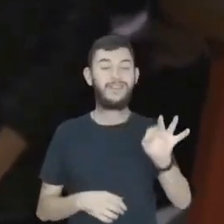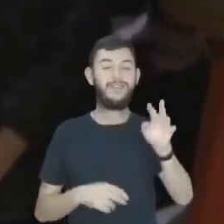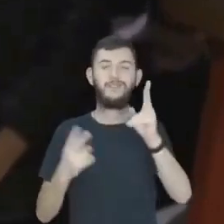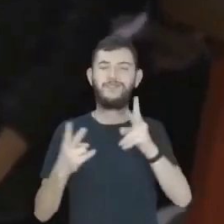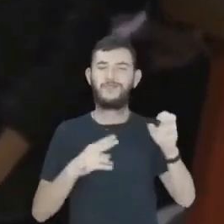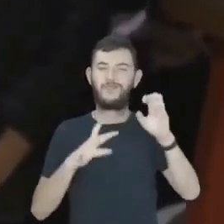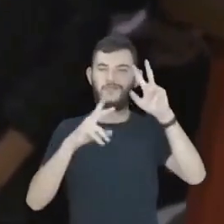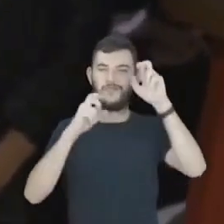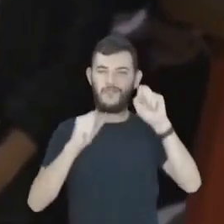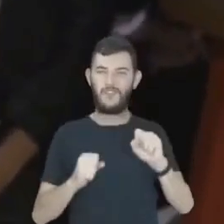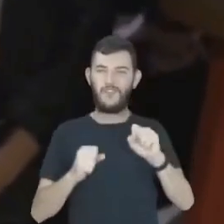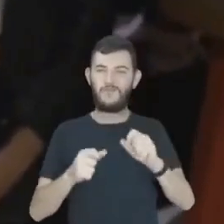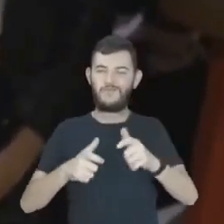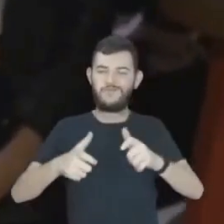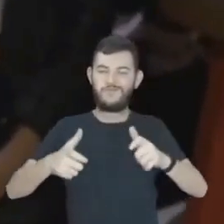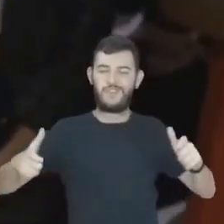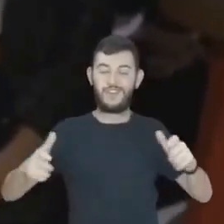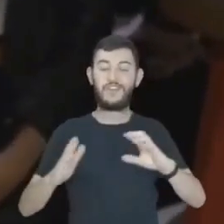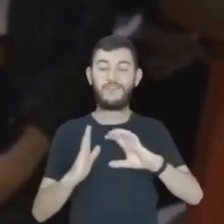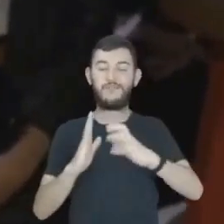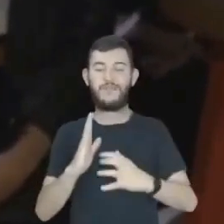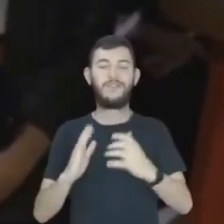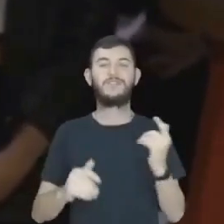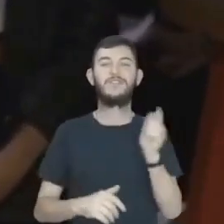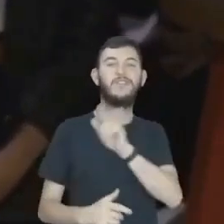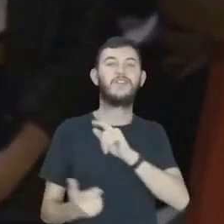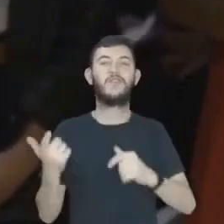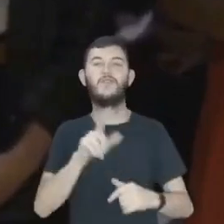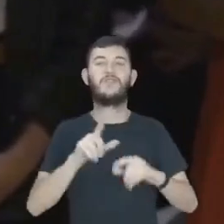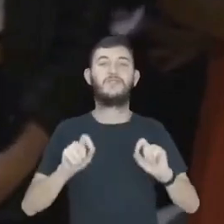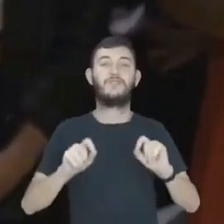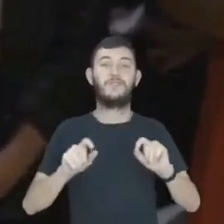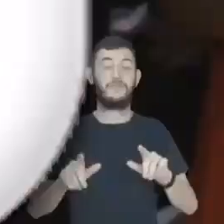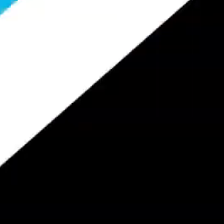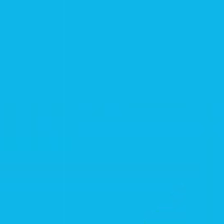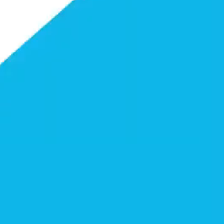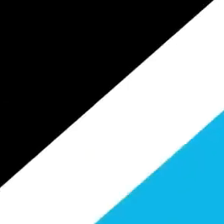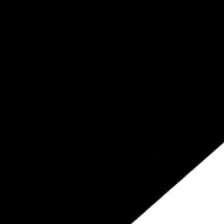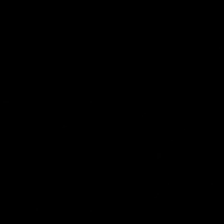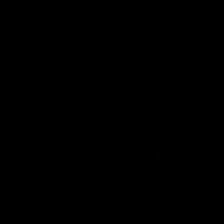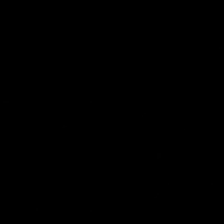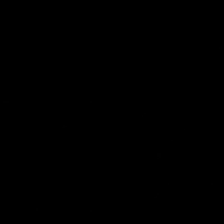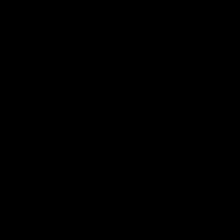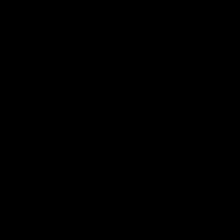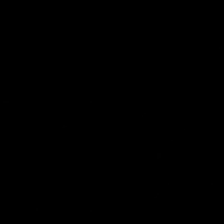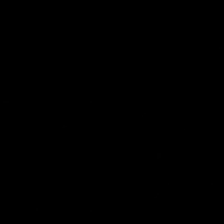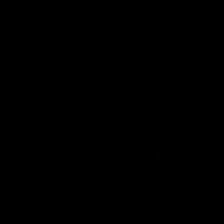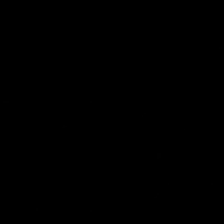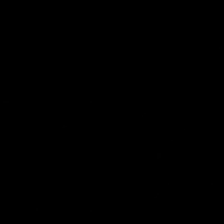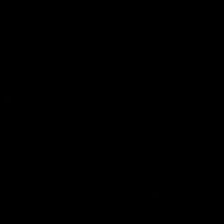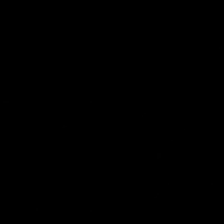o partido que conseguiu o cocô a maior frente de esquerda já feita nesse país